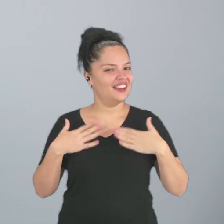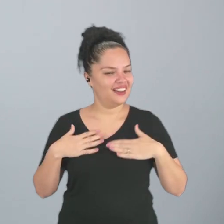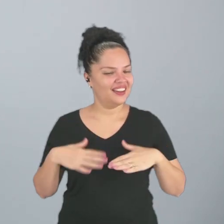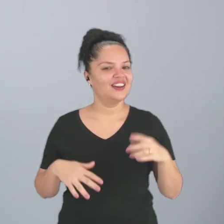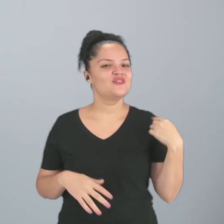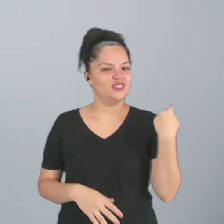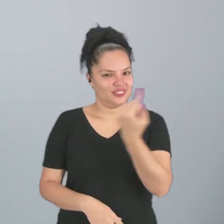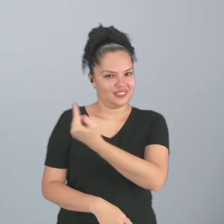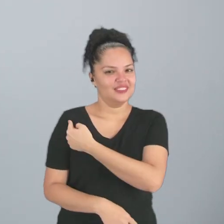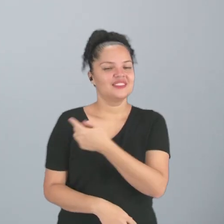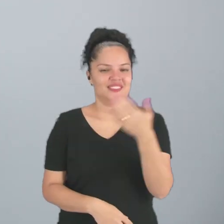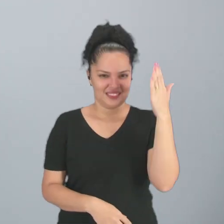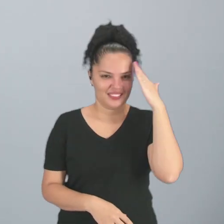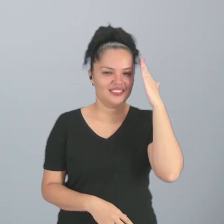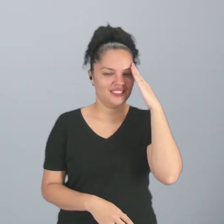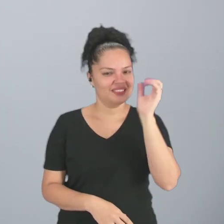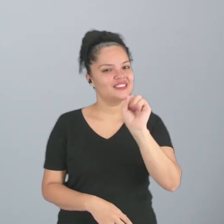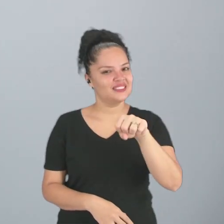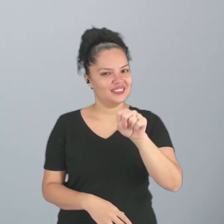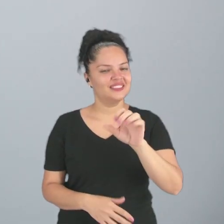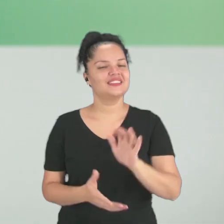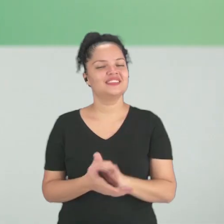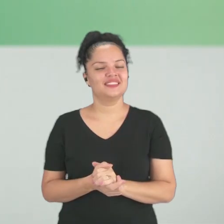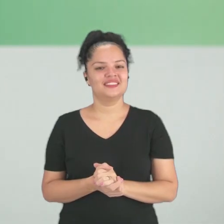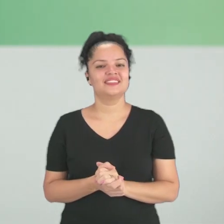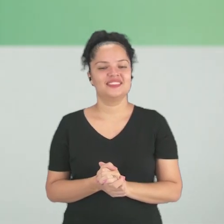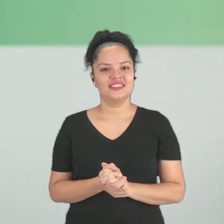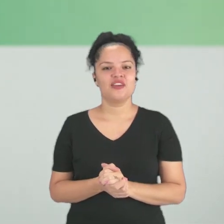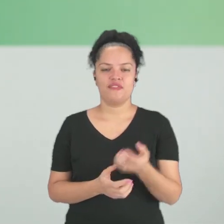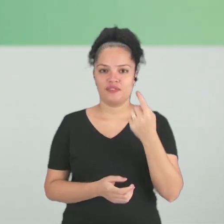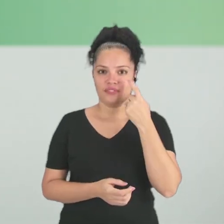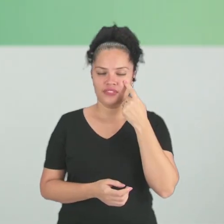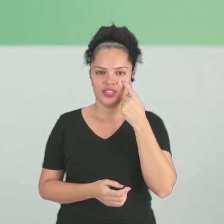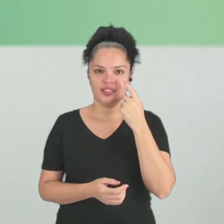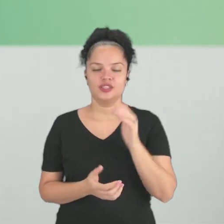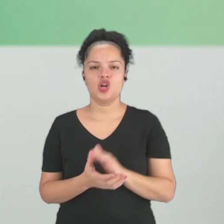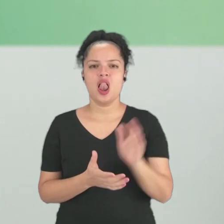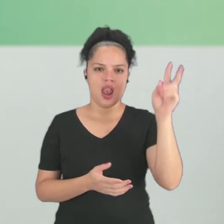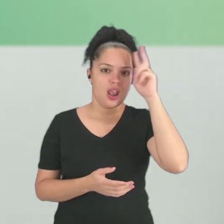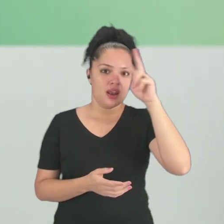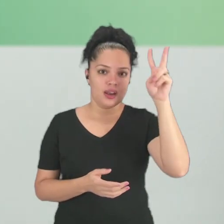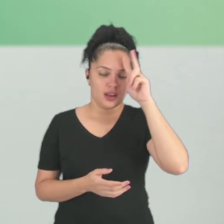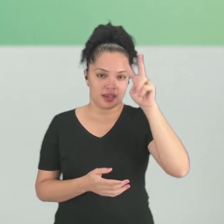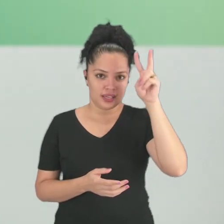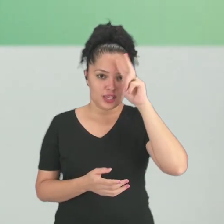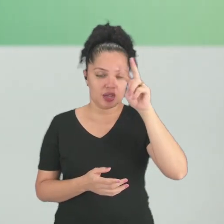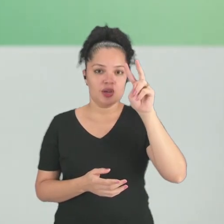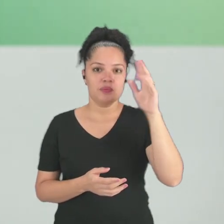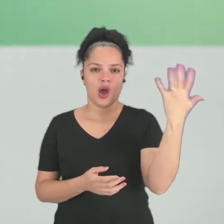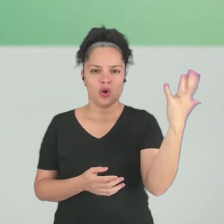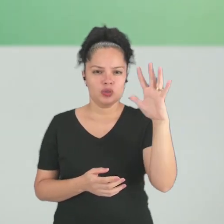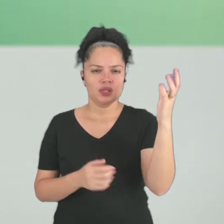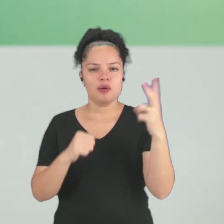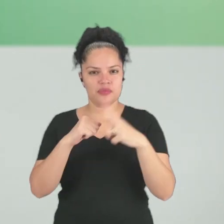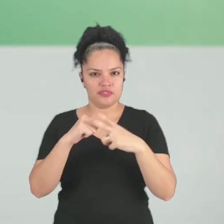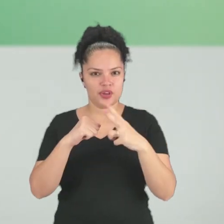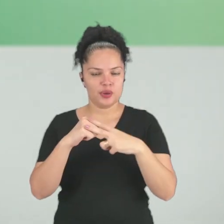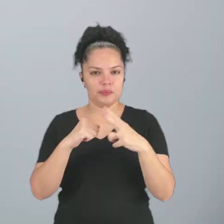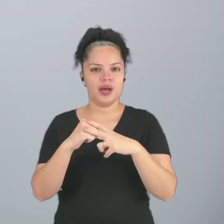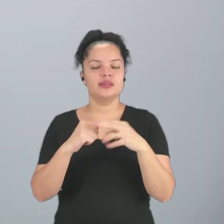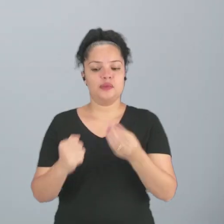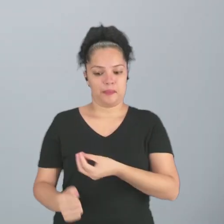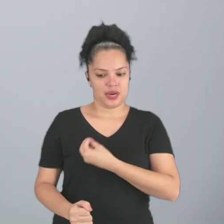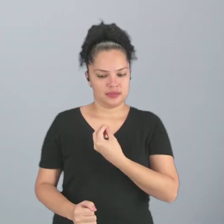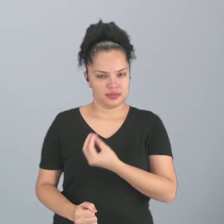chegar ao entendimento, tá certo, pessoal? Então, vamos lá. Lembra que os tempos verbais são